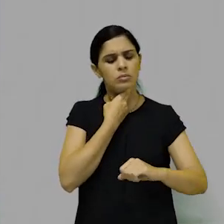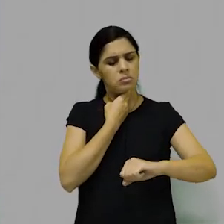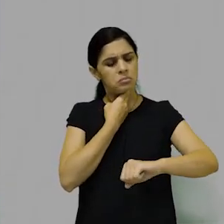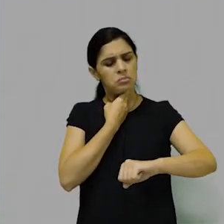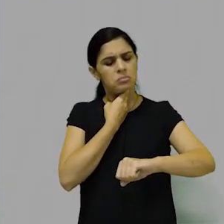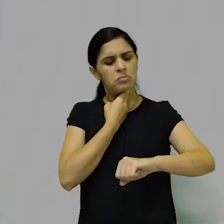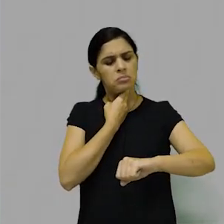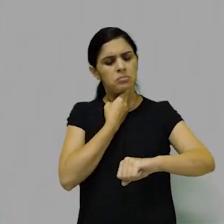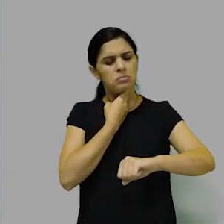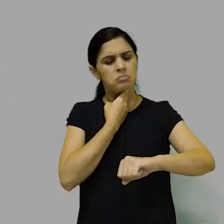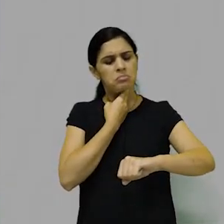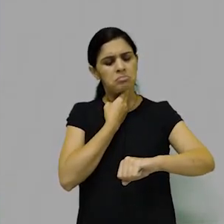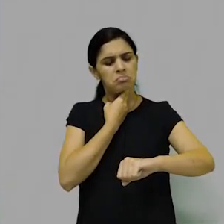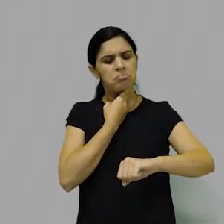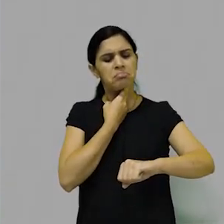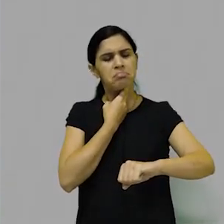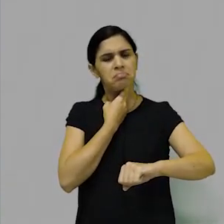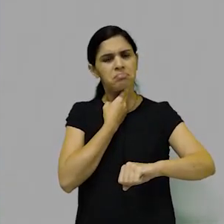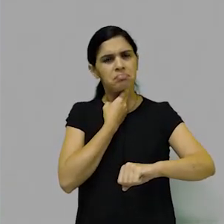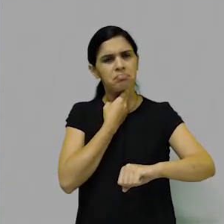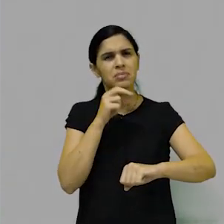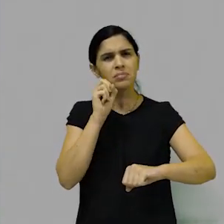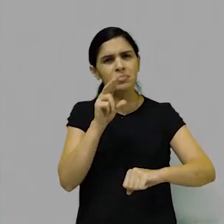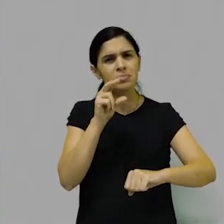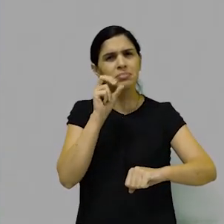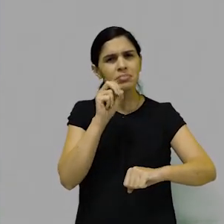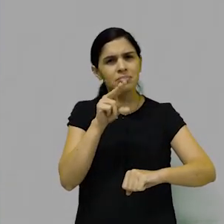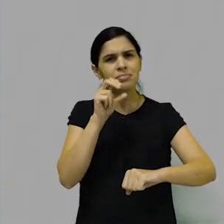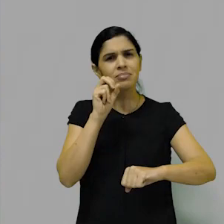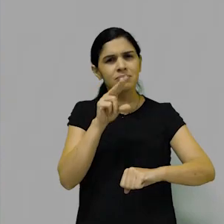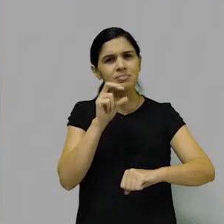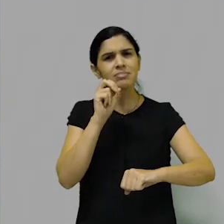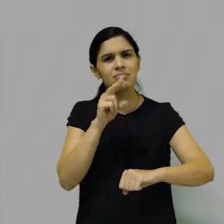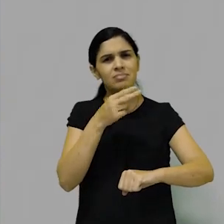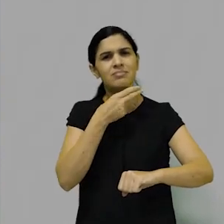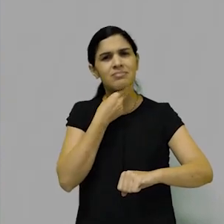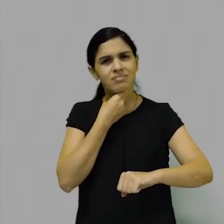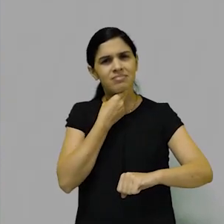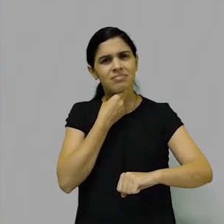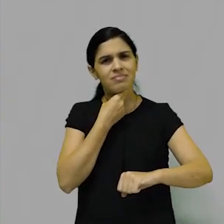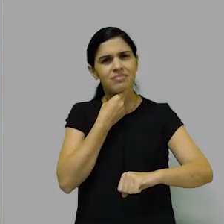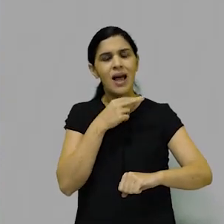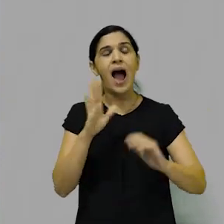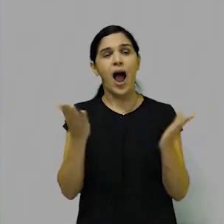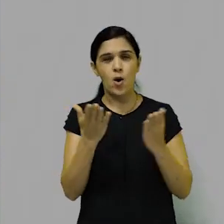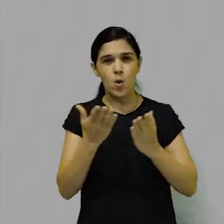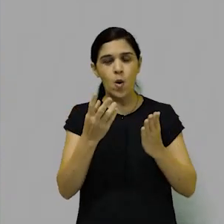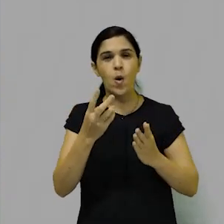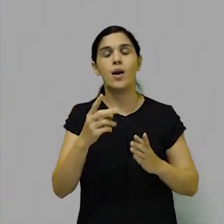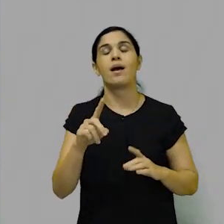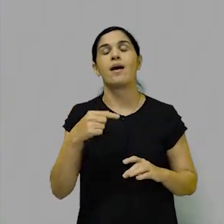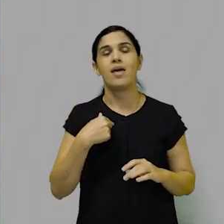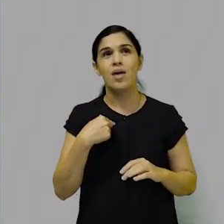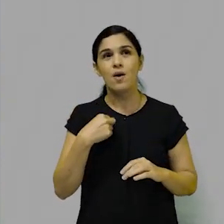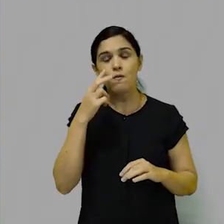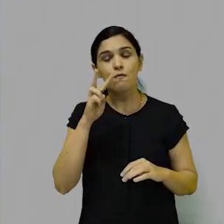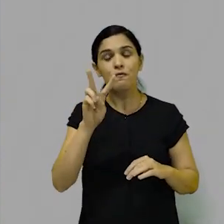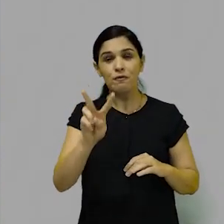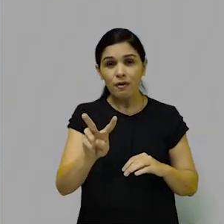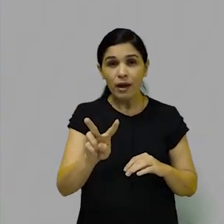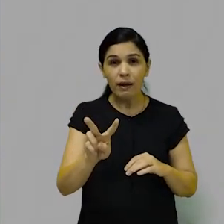eu quero saber qual é a minha frequência cardíaca quando eu terminei de praticar um exercício físico. Vai lá, terminou de dar uma corridinha, terminou de correr, se sentiu